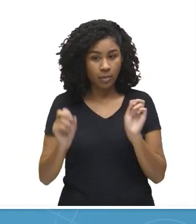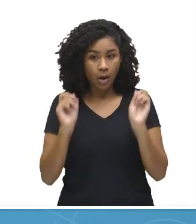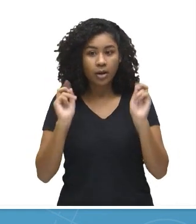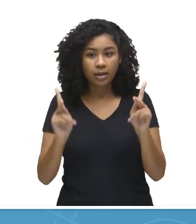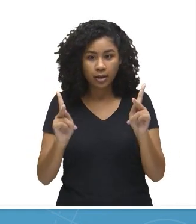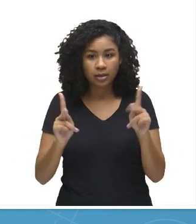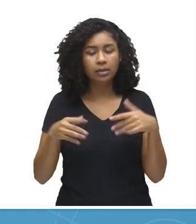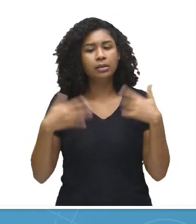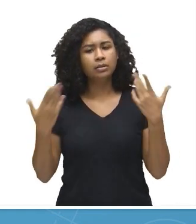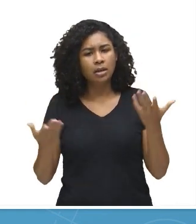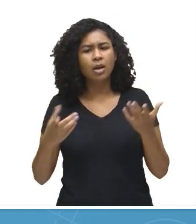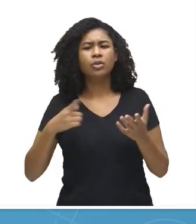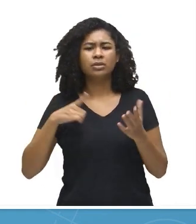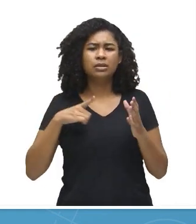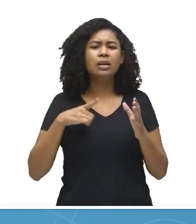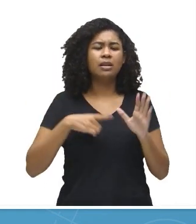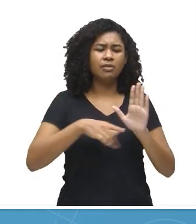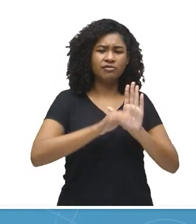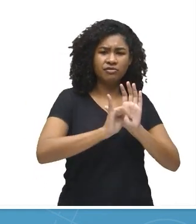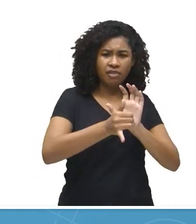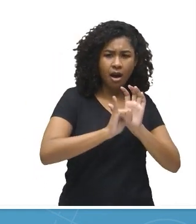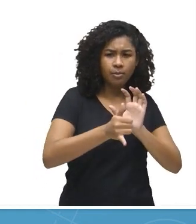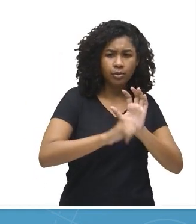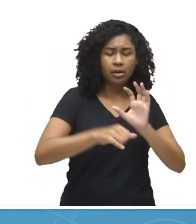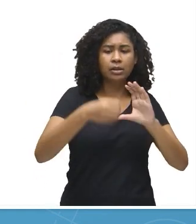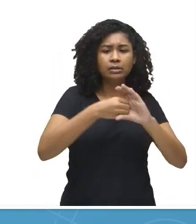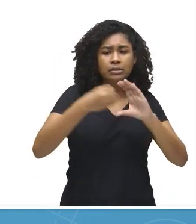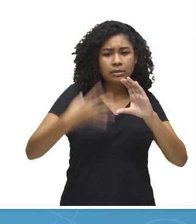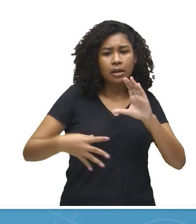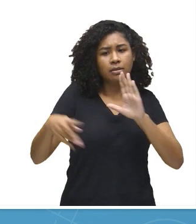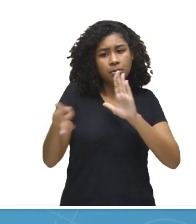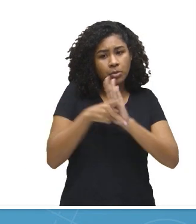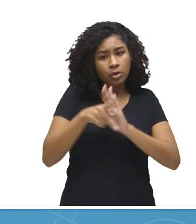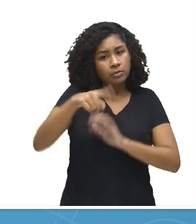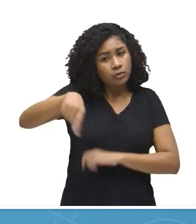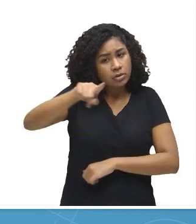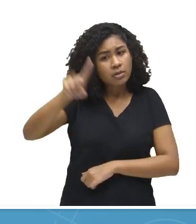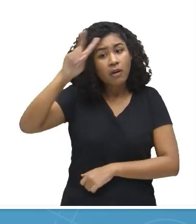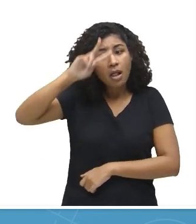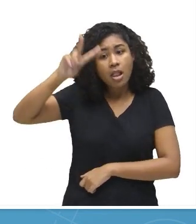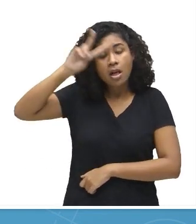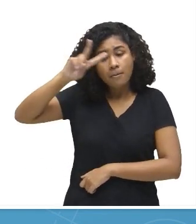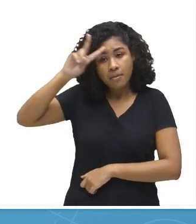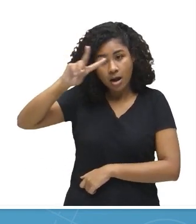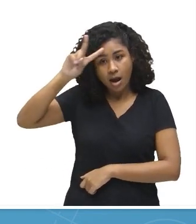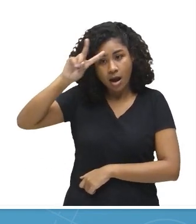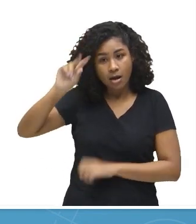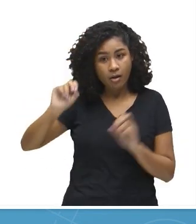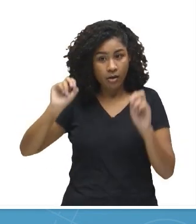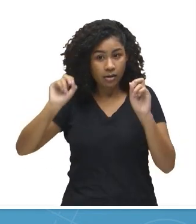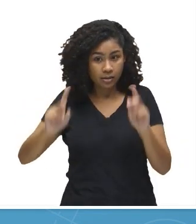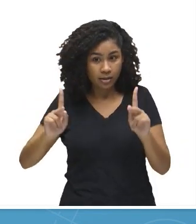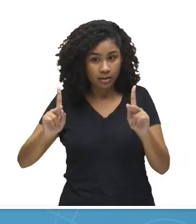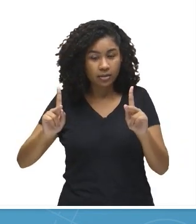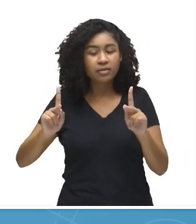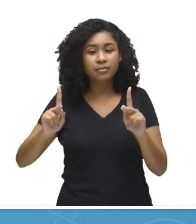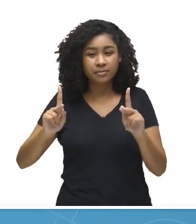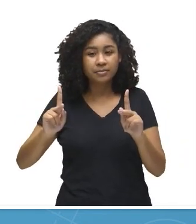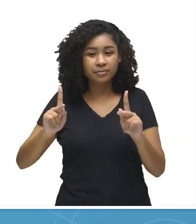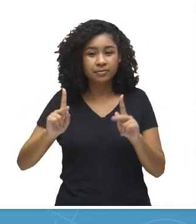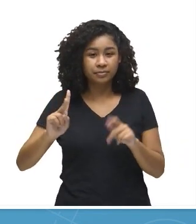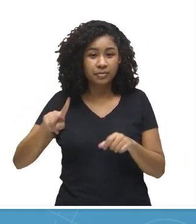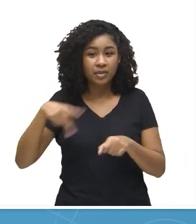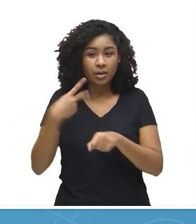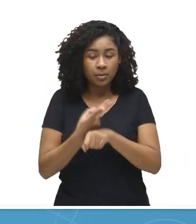Então, a fábula ela tem as suas características. Então, vocês vão lembrar aí, vão rememorar aí na memória de vocês, e aí vocês vão